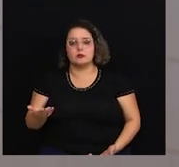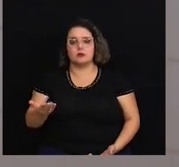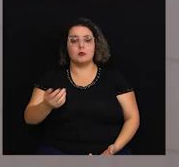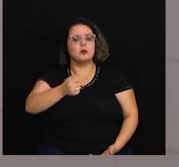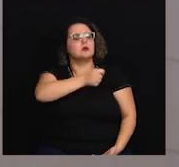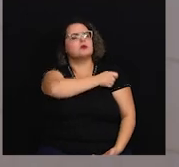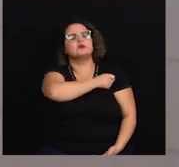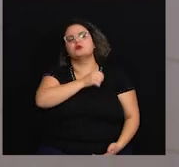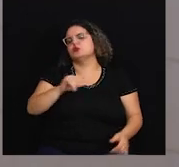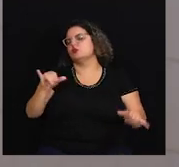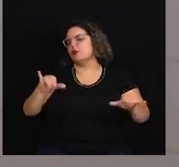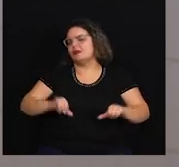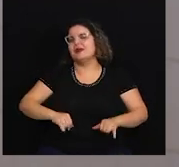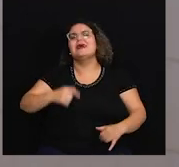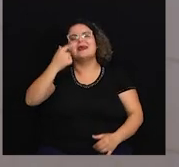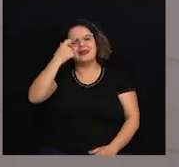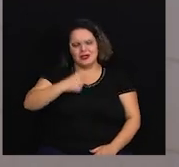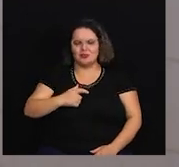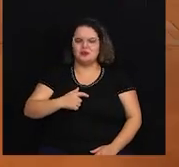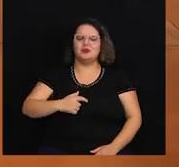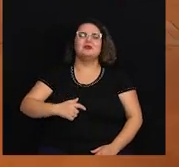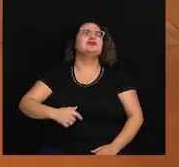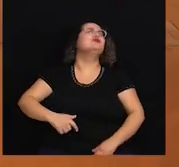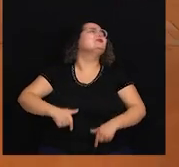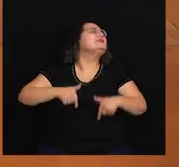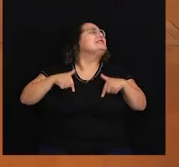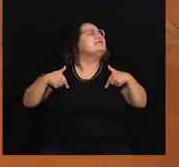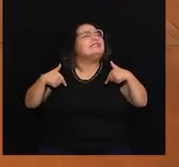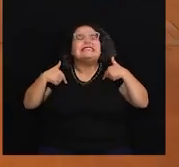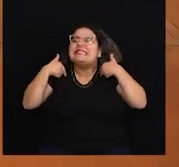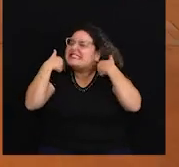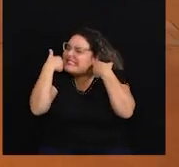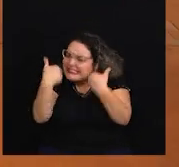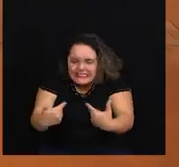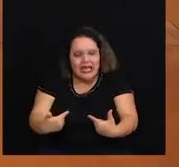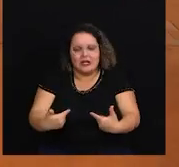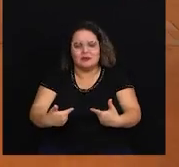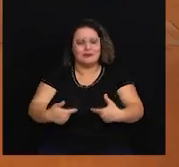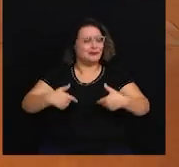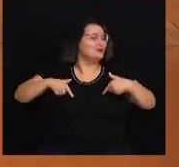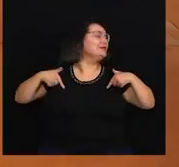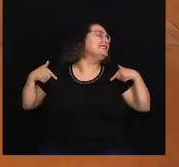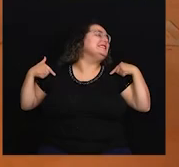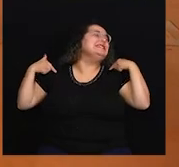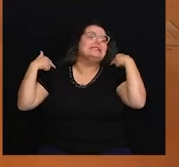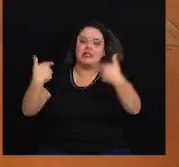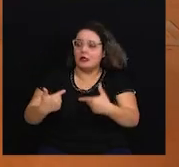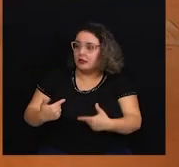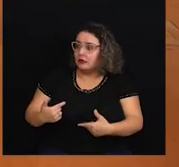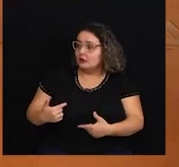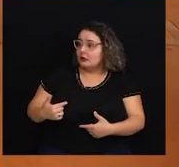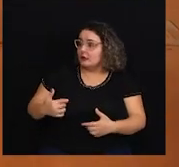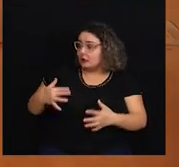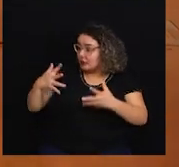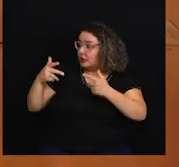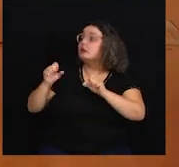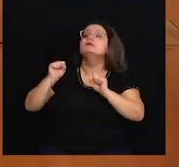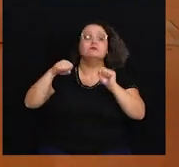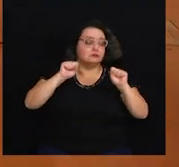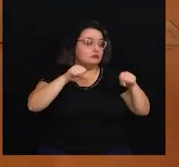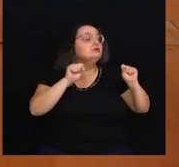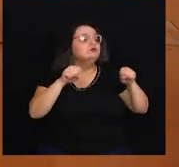alunos sofre muito comigo que eu sou e muito chata não sou chata Tu é muito chato está todo mundo concordando atrás